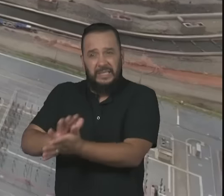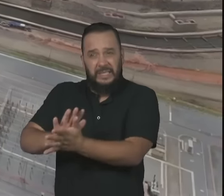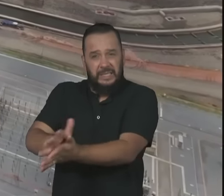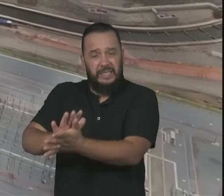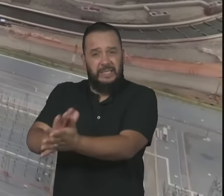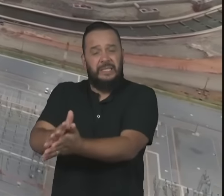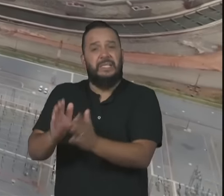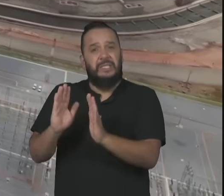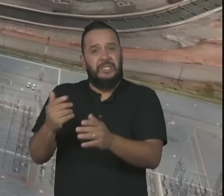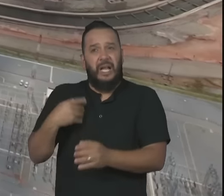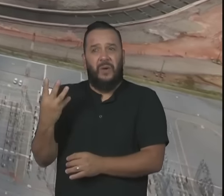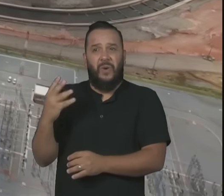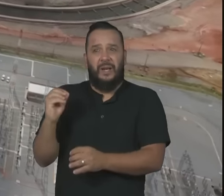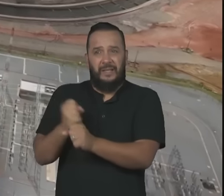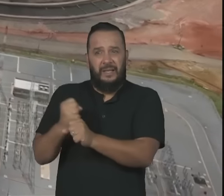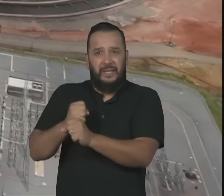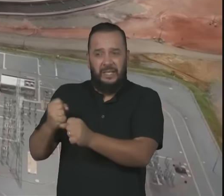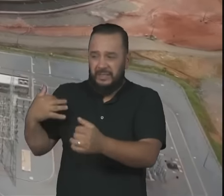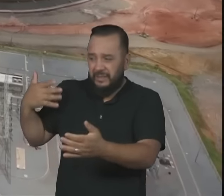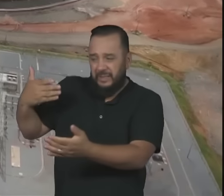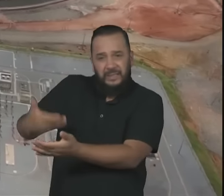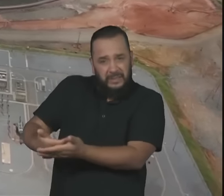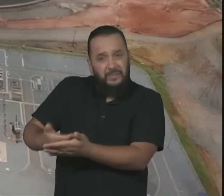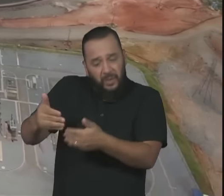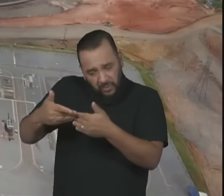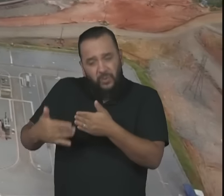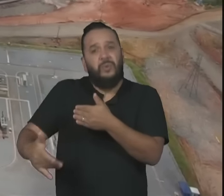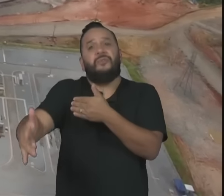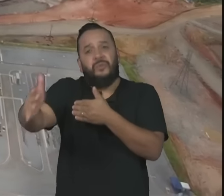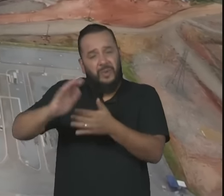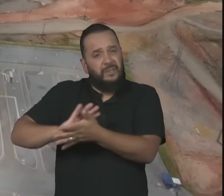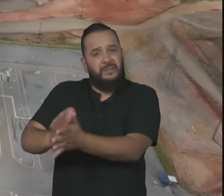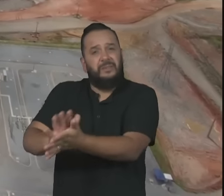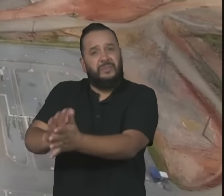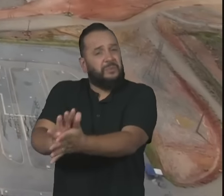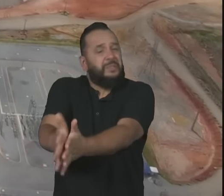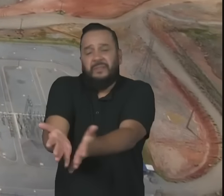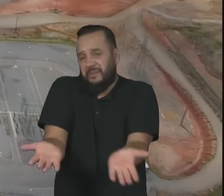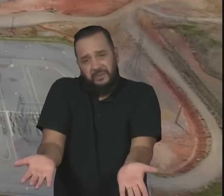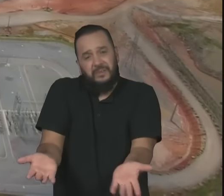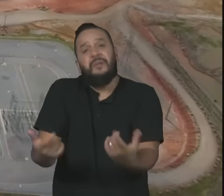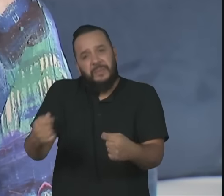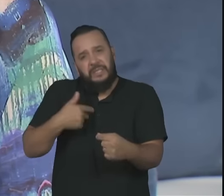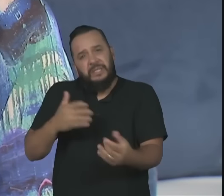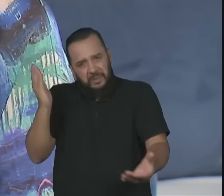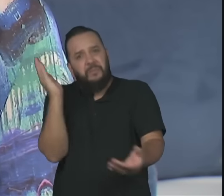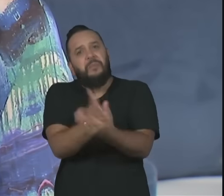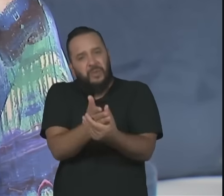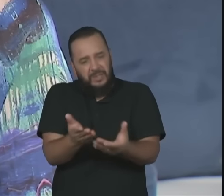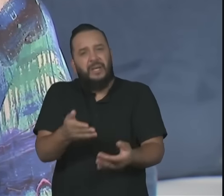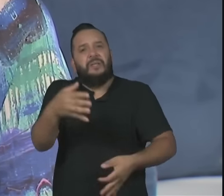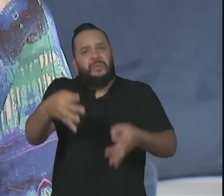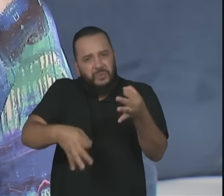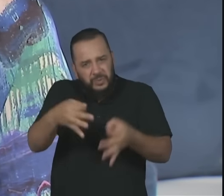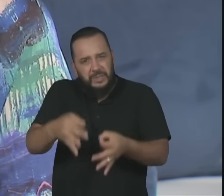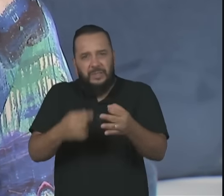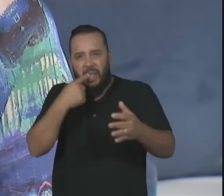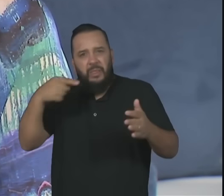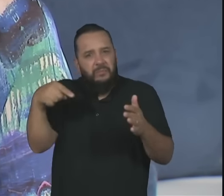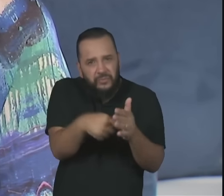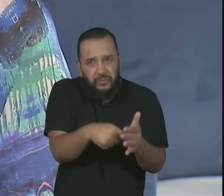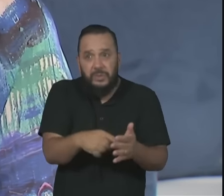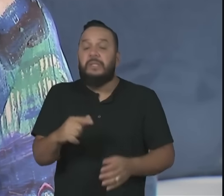anos no licenciamento ambiental do país. O caminho, ele não pode ser outro que não a judicialização. Há um conjunto importante